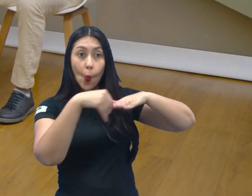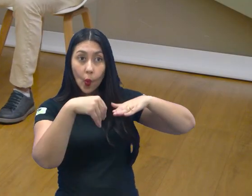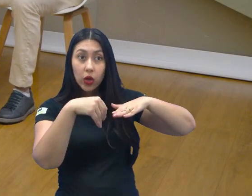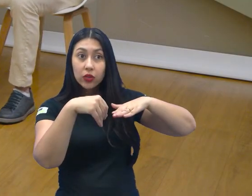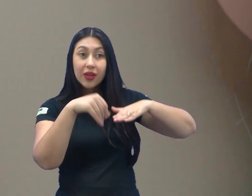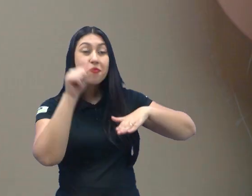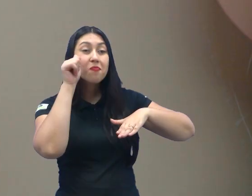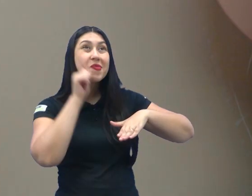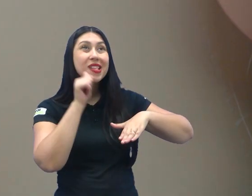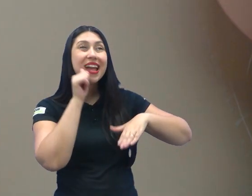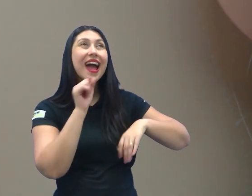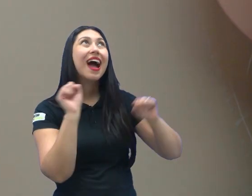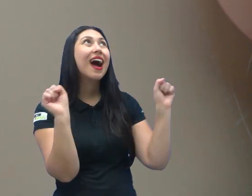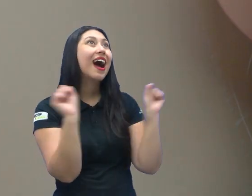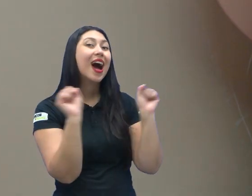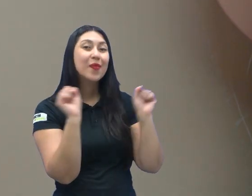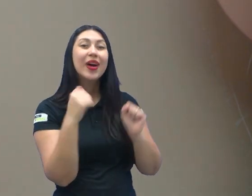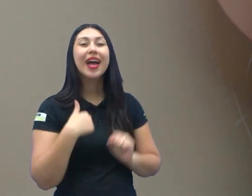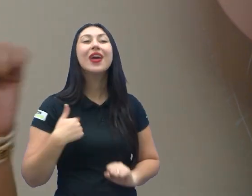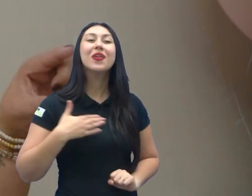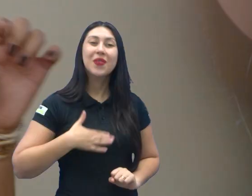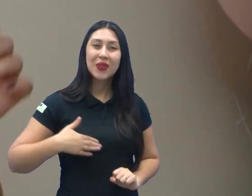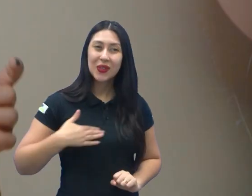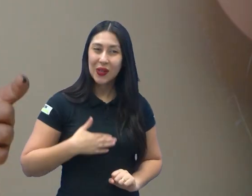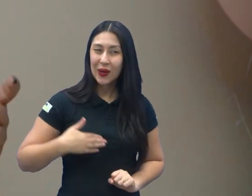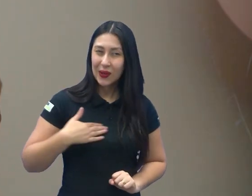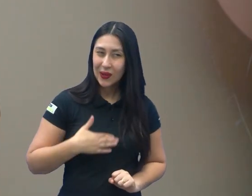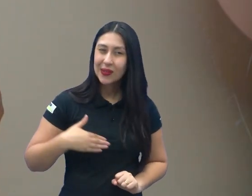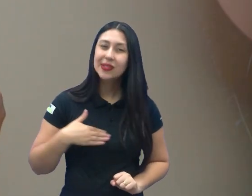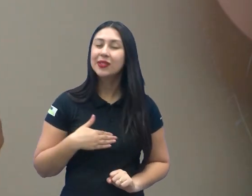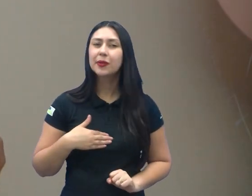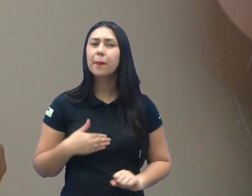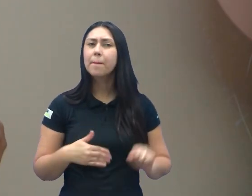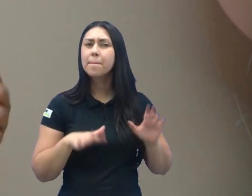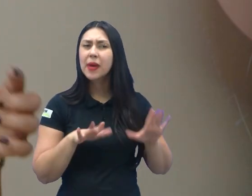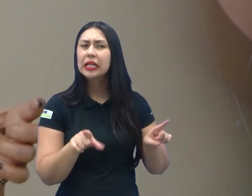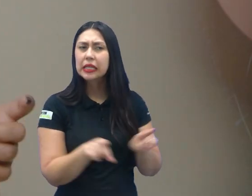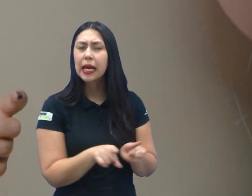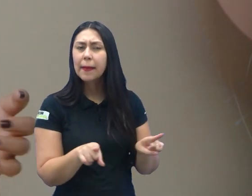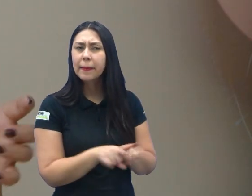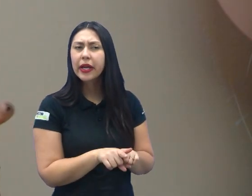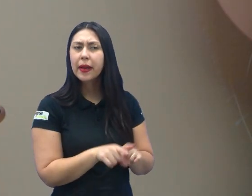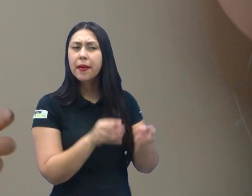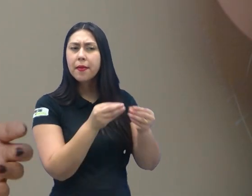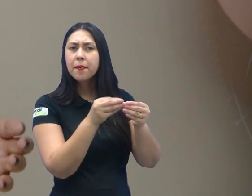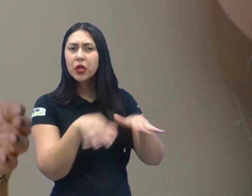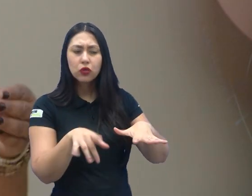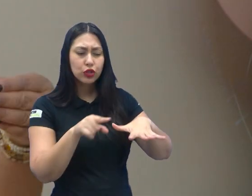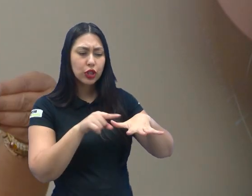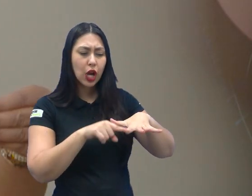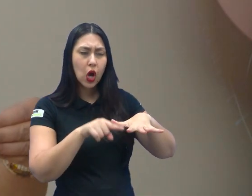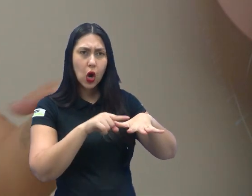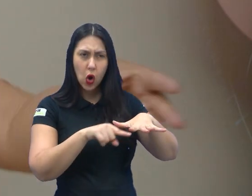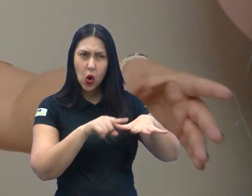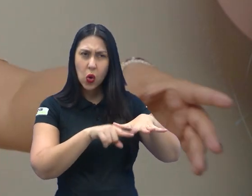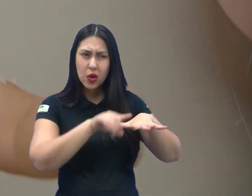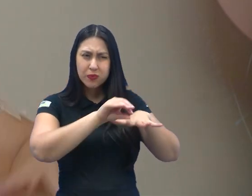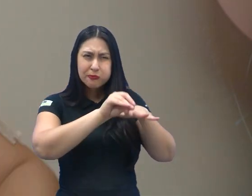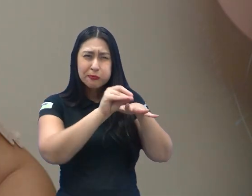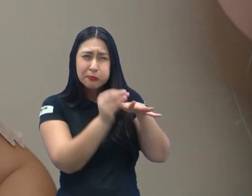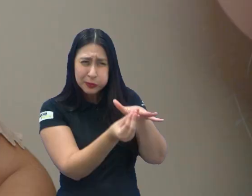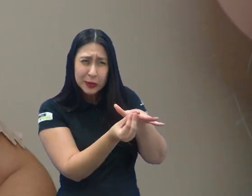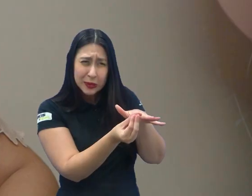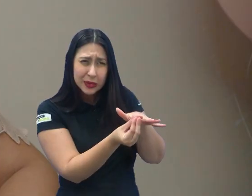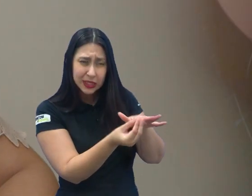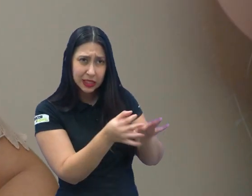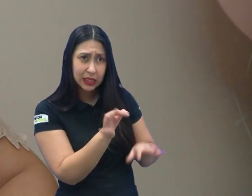mulheres adoram, inclusive eu gosto muito. Ele também pode provocar a unha ficar encravada ali por conta desse aperto